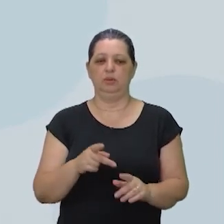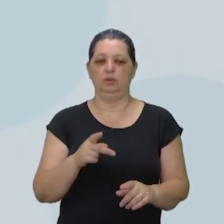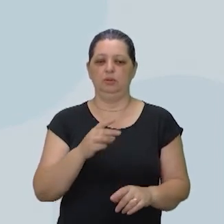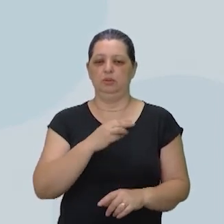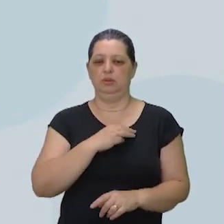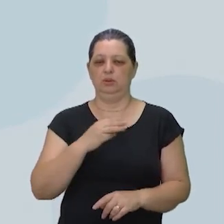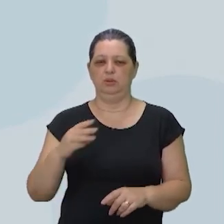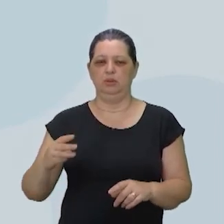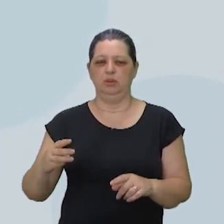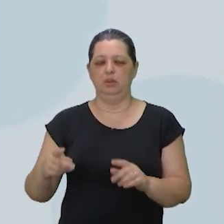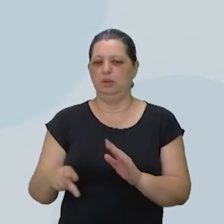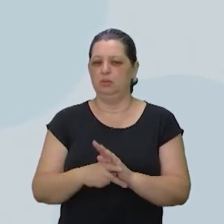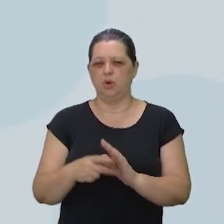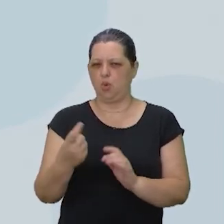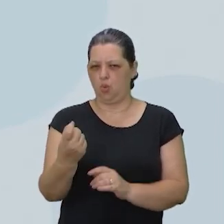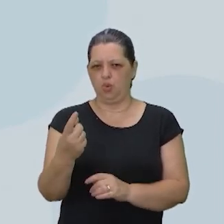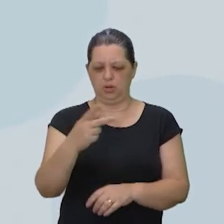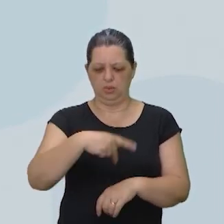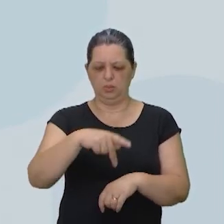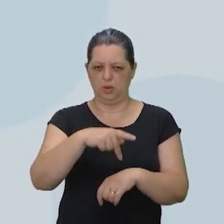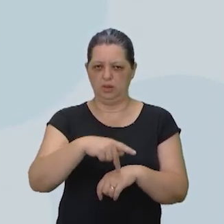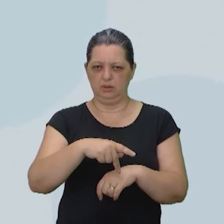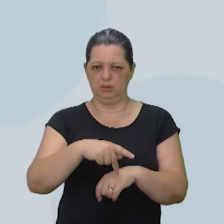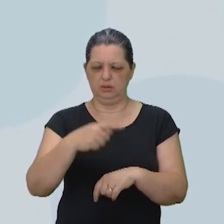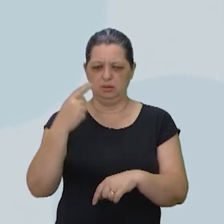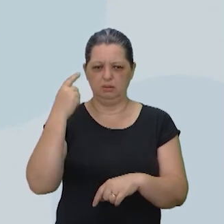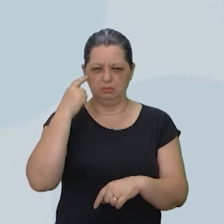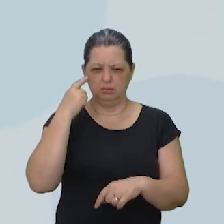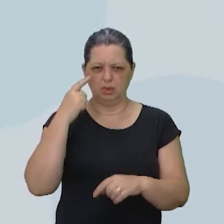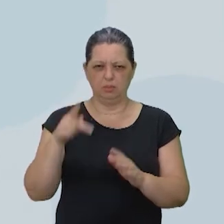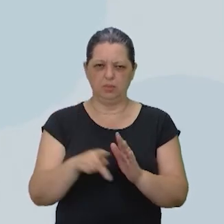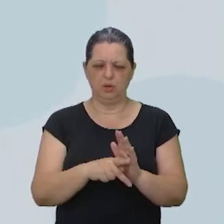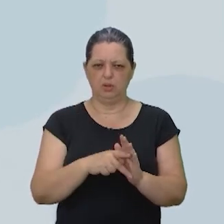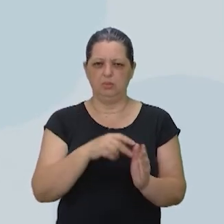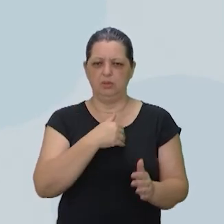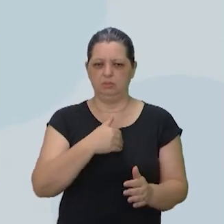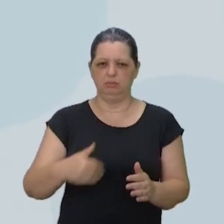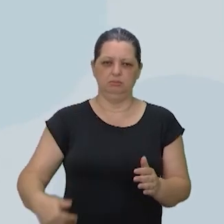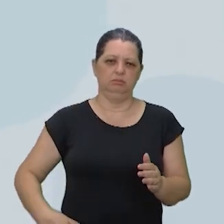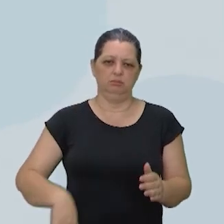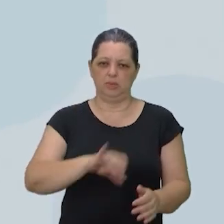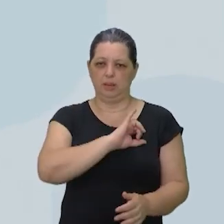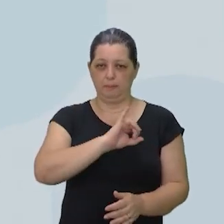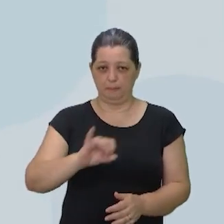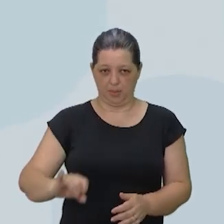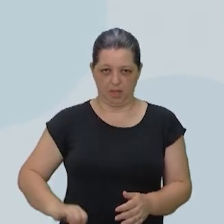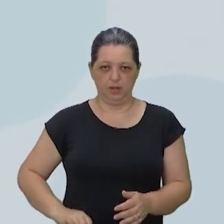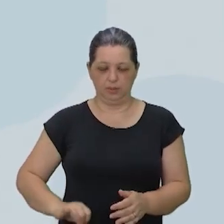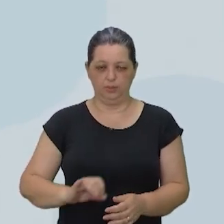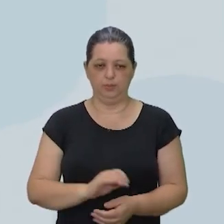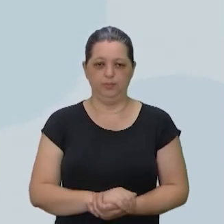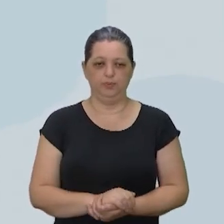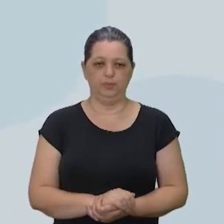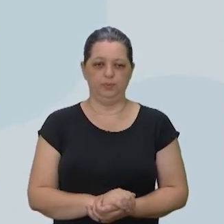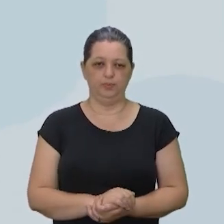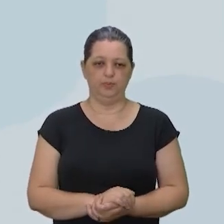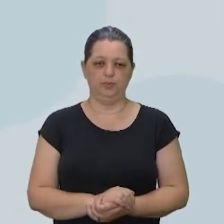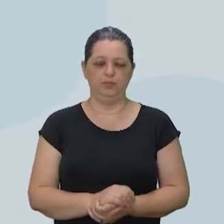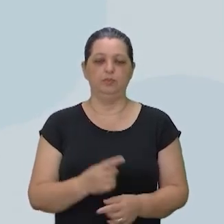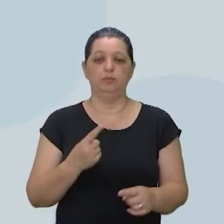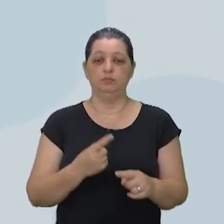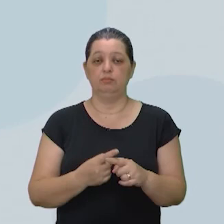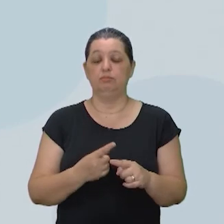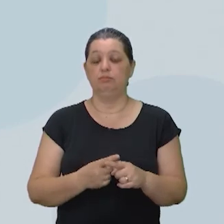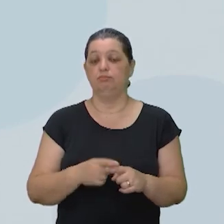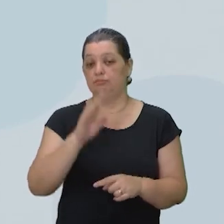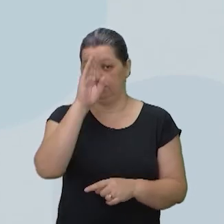foi o único país que se tornou monarquia na América. Exato, se tornou um império. Pois é. Né? E isso foi fundamental, sabe por quê,